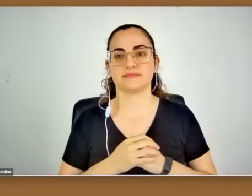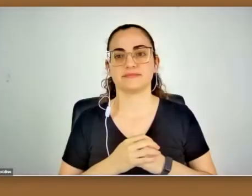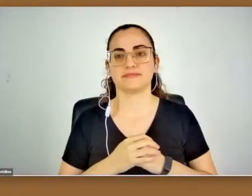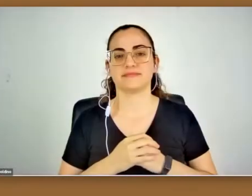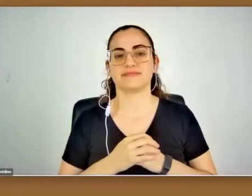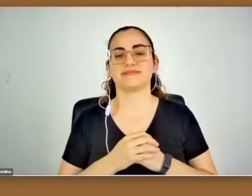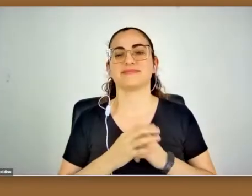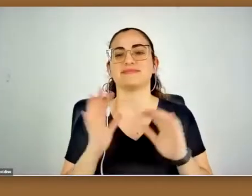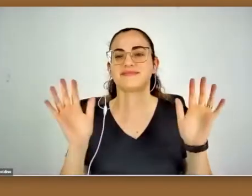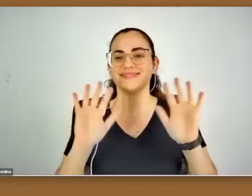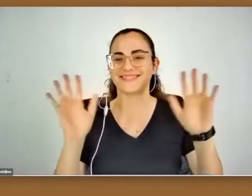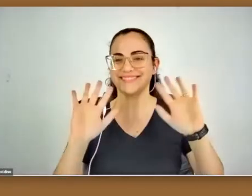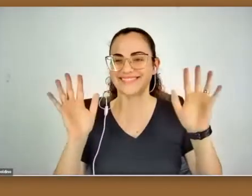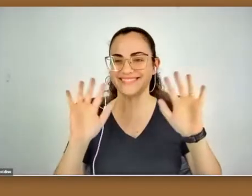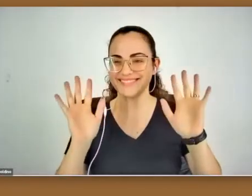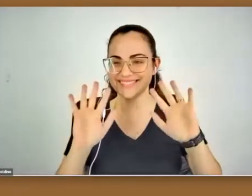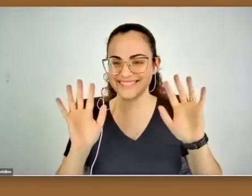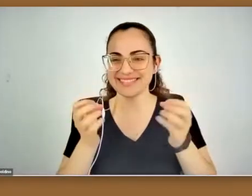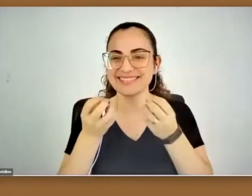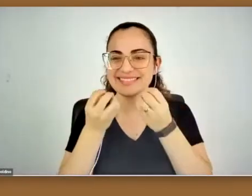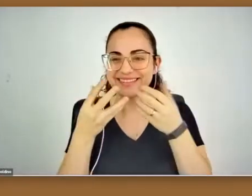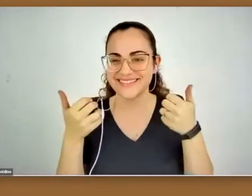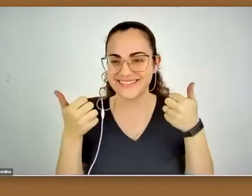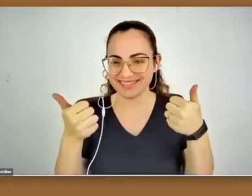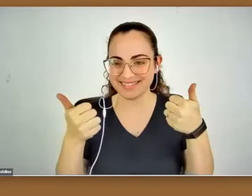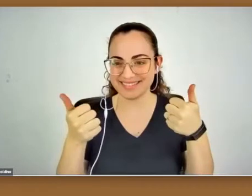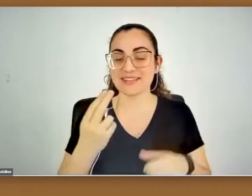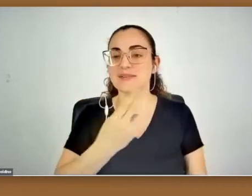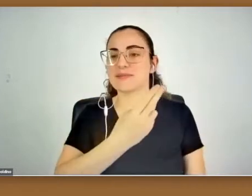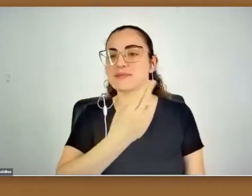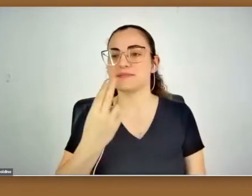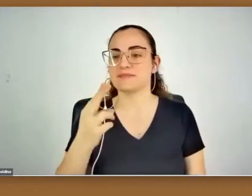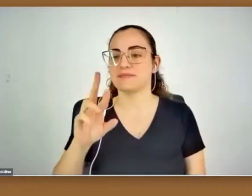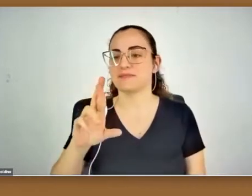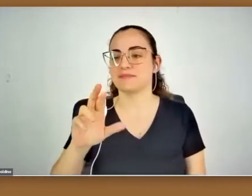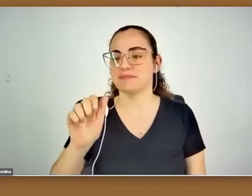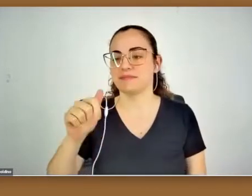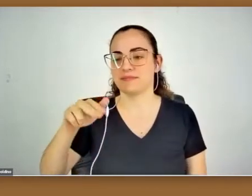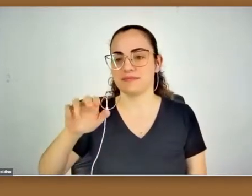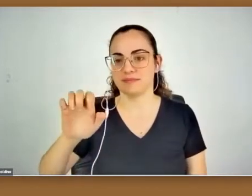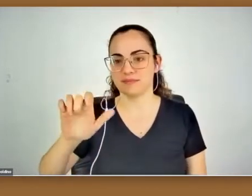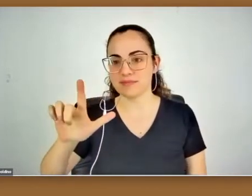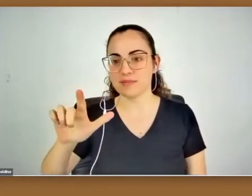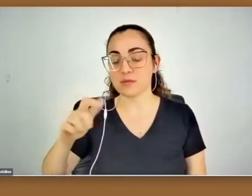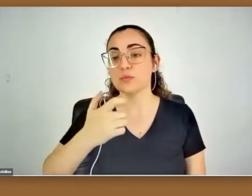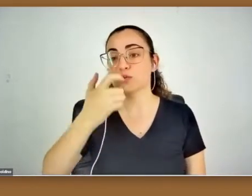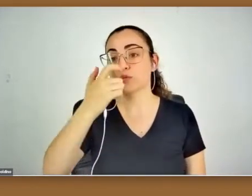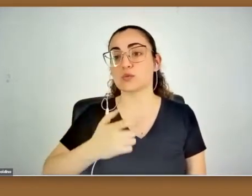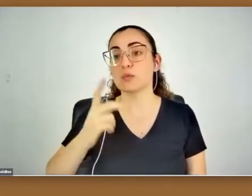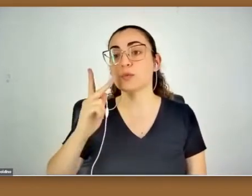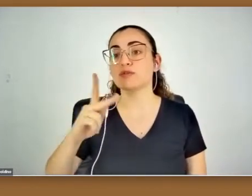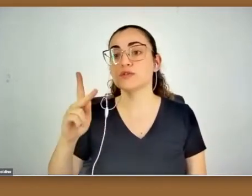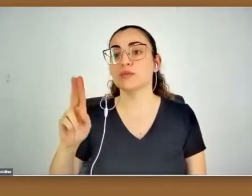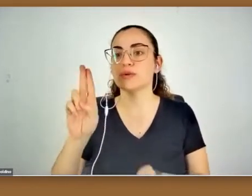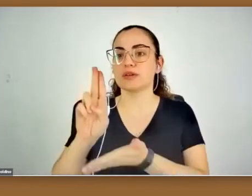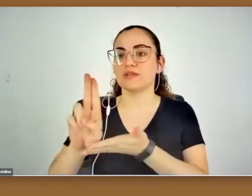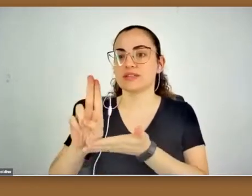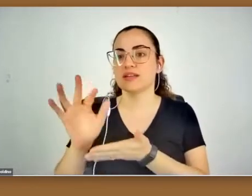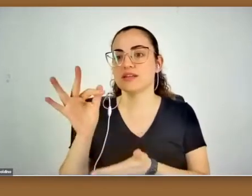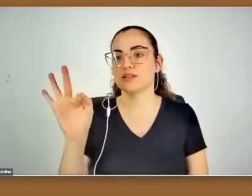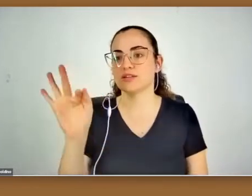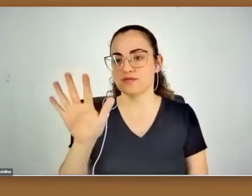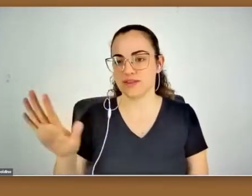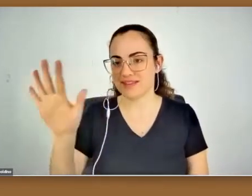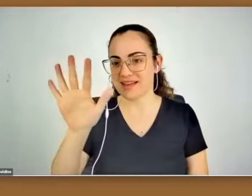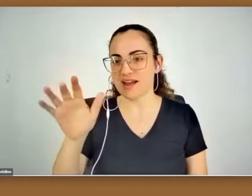Olá pessoal, tudo bem? Meu nome é Raquel Vicente, sou professora da Universidade Federal do Espírito Santo. Infelizmente, no momento que